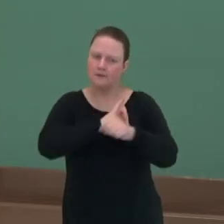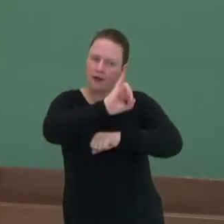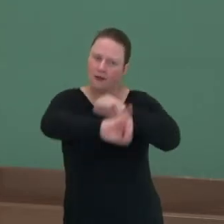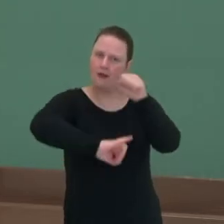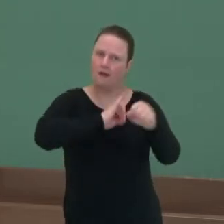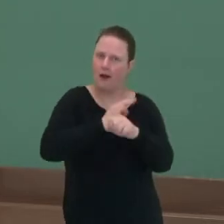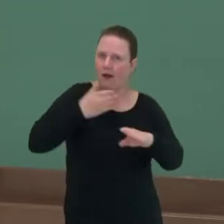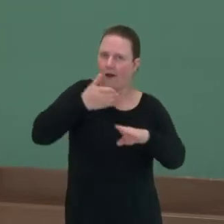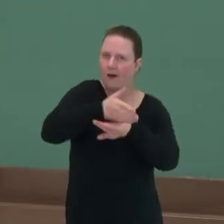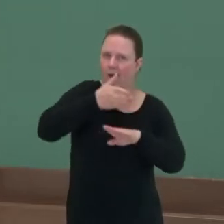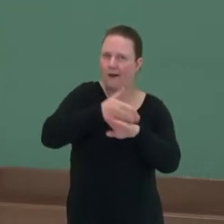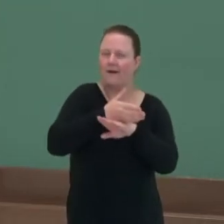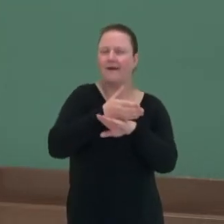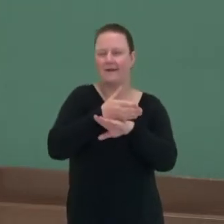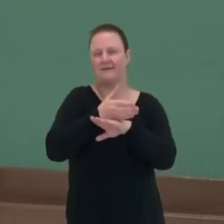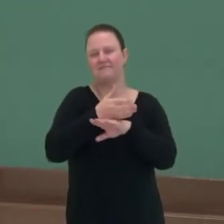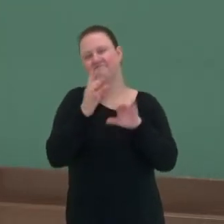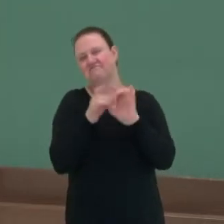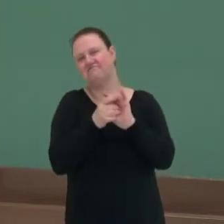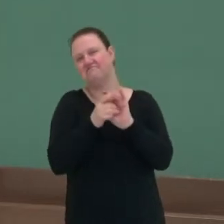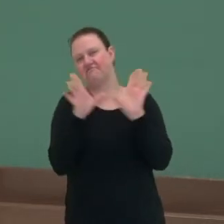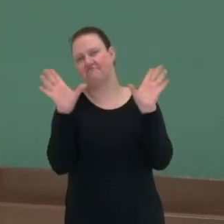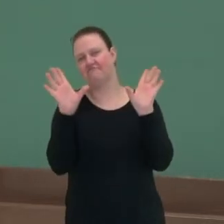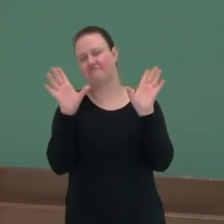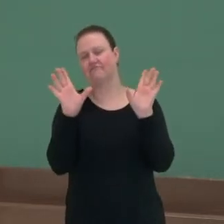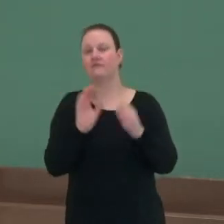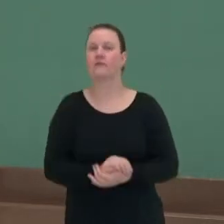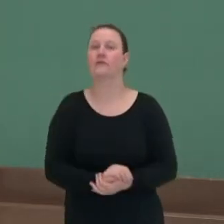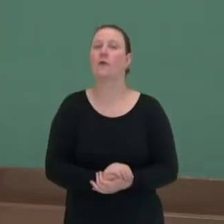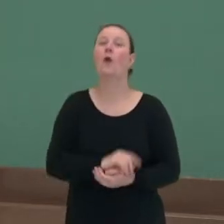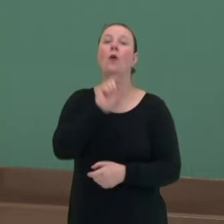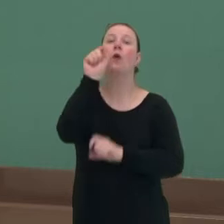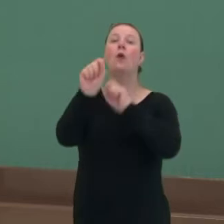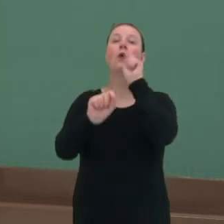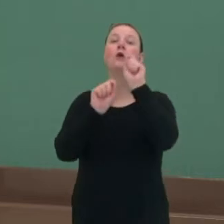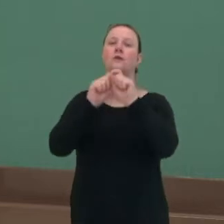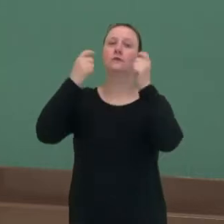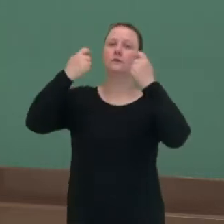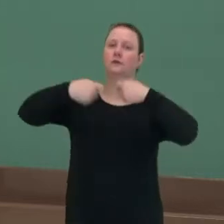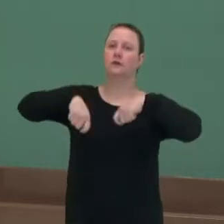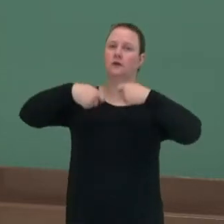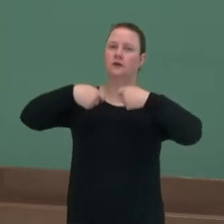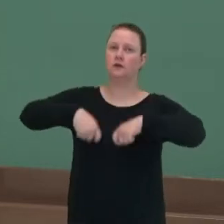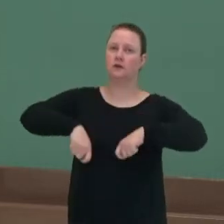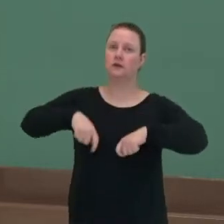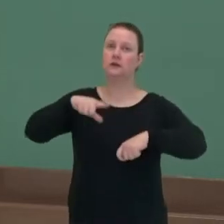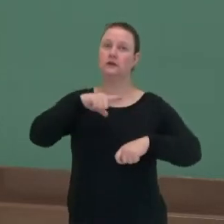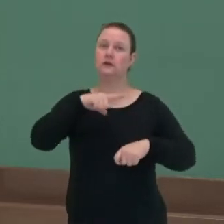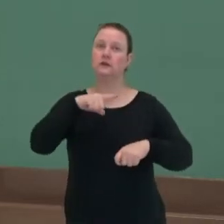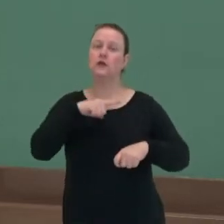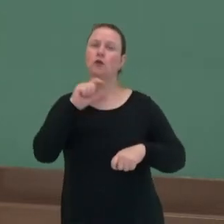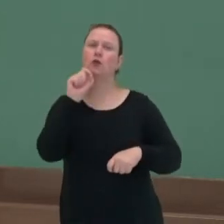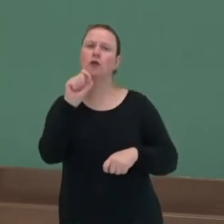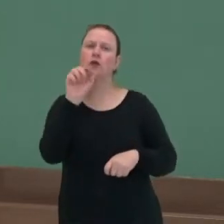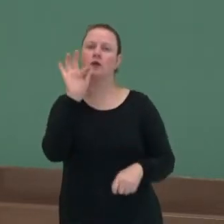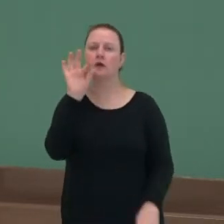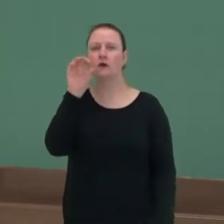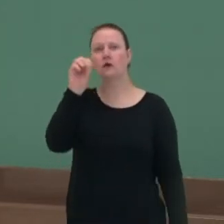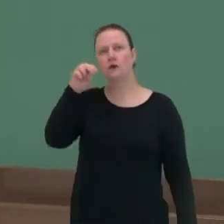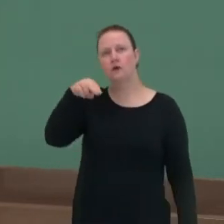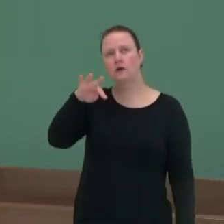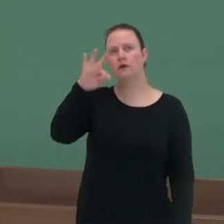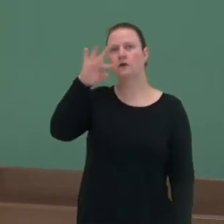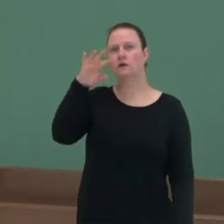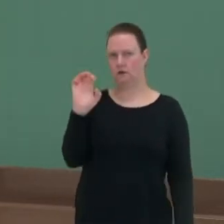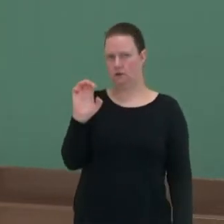problema nenhum. Então, o que é necessário para que eles funcionem? Uma fonte de alimentação, não é verdade? Por